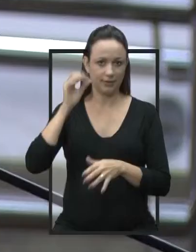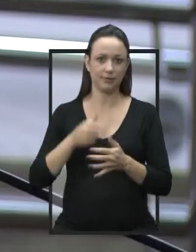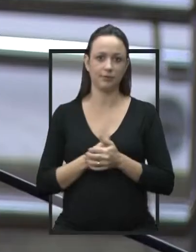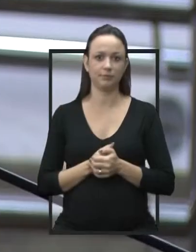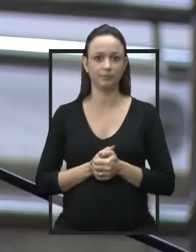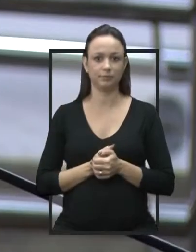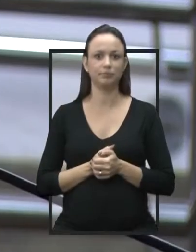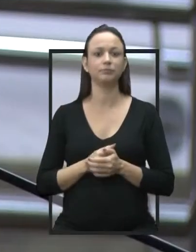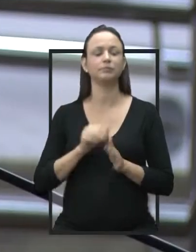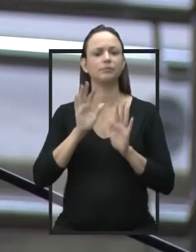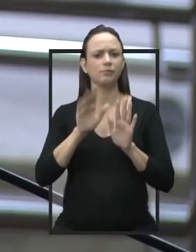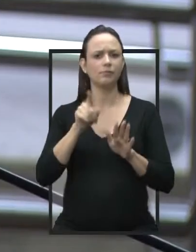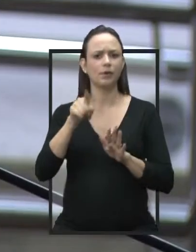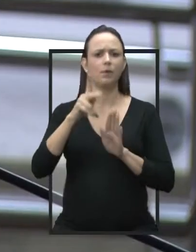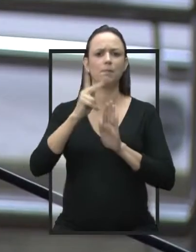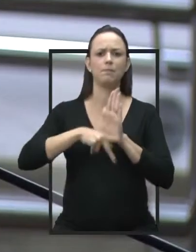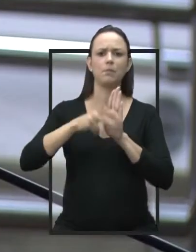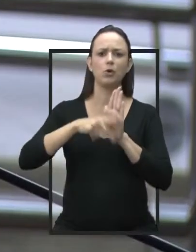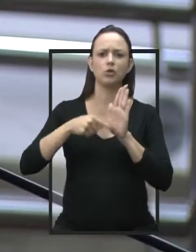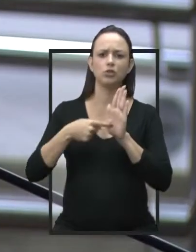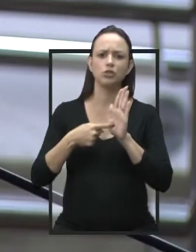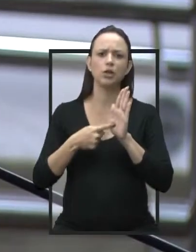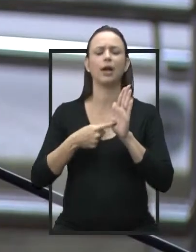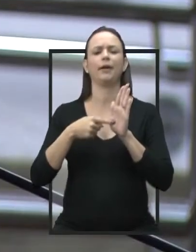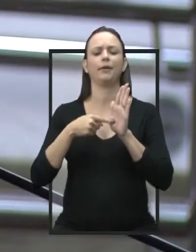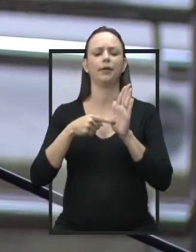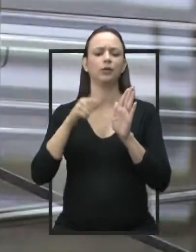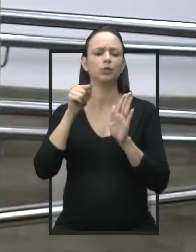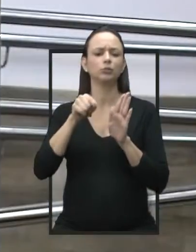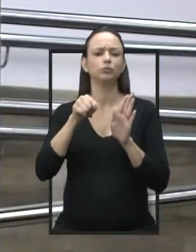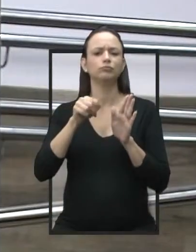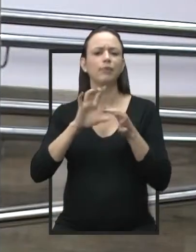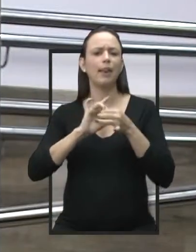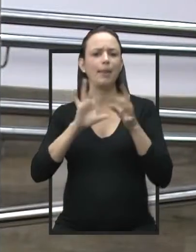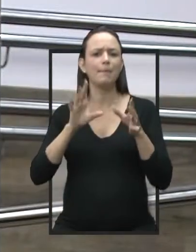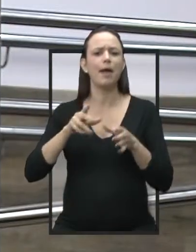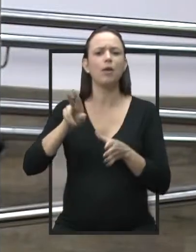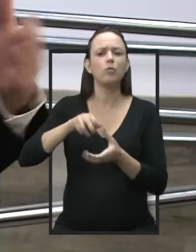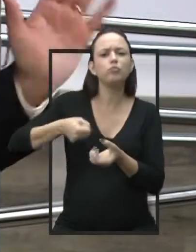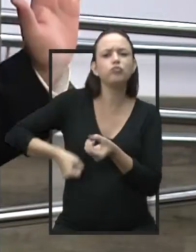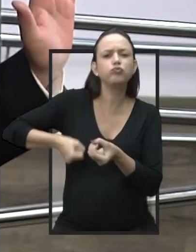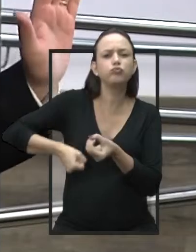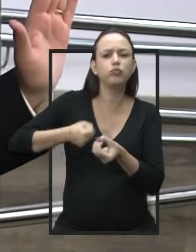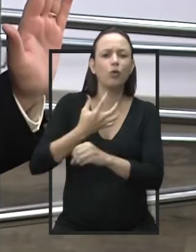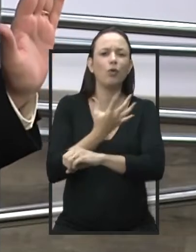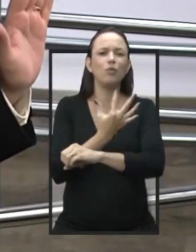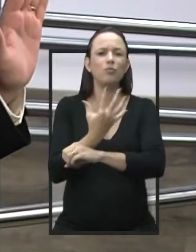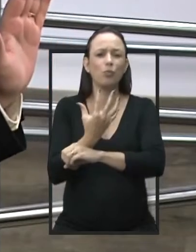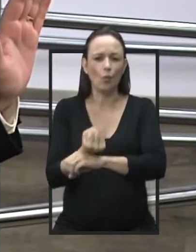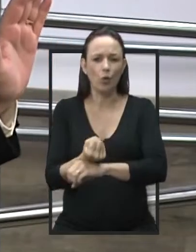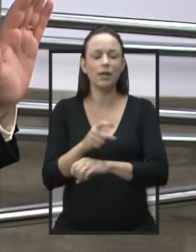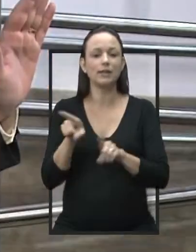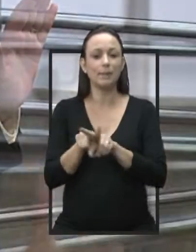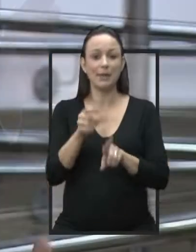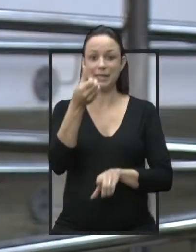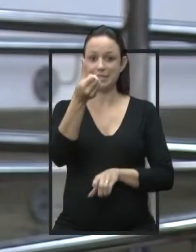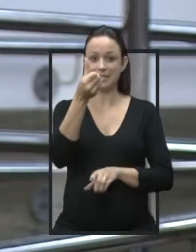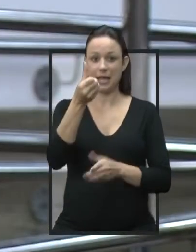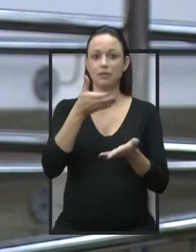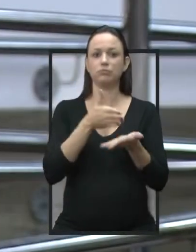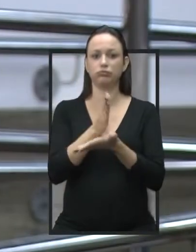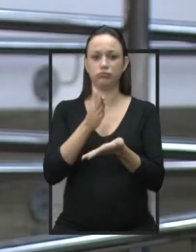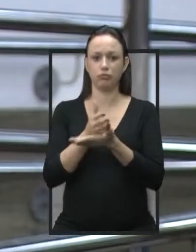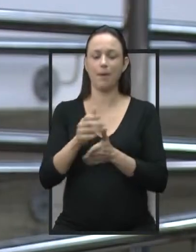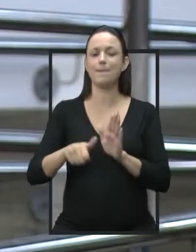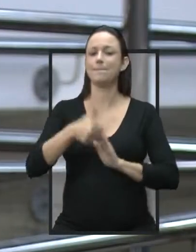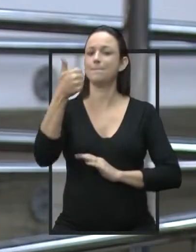barros além desse projeto que libera o uso de glifosato em jaú foram aprovados outros seis documentos porém